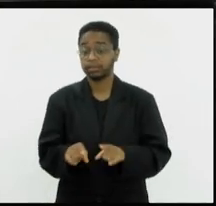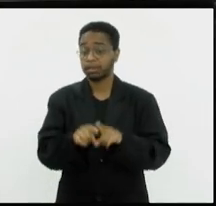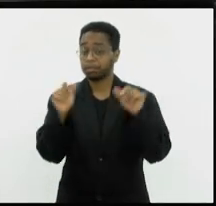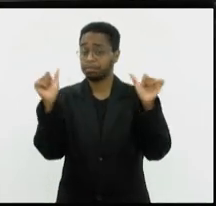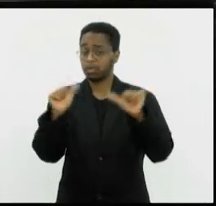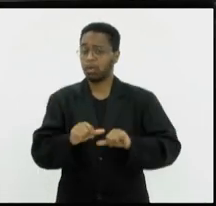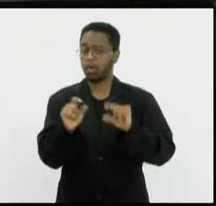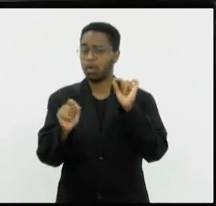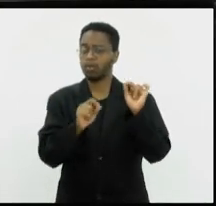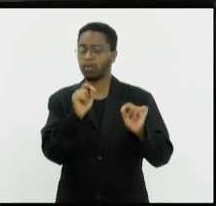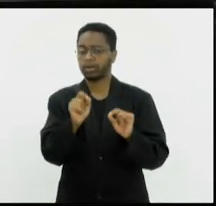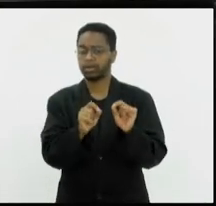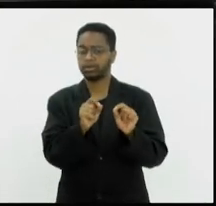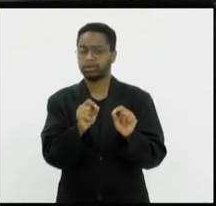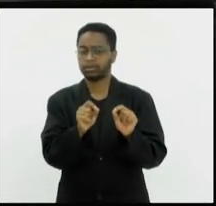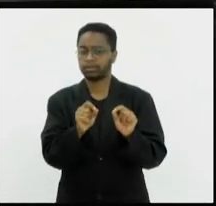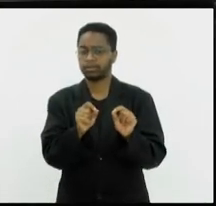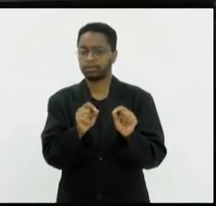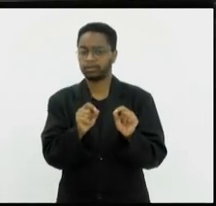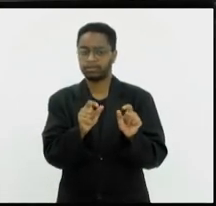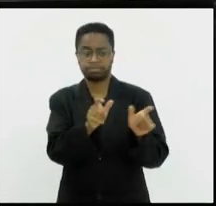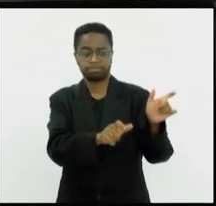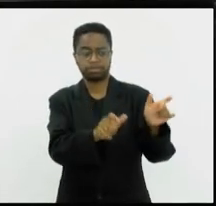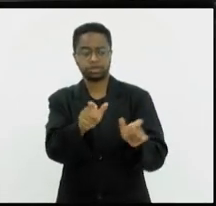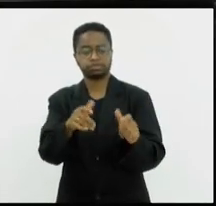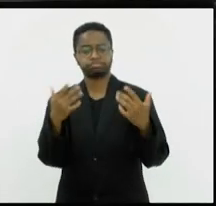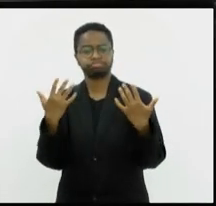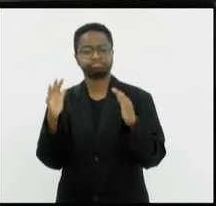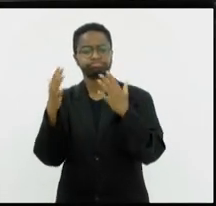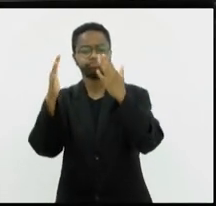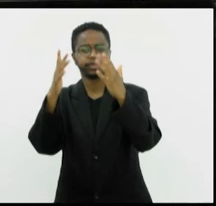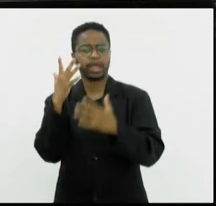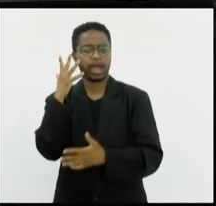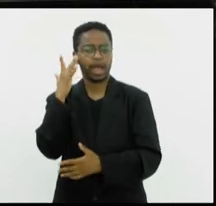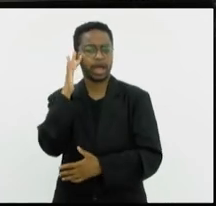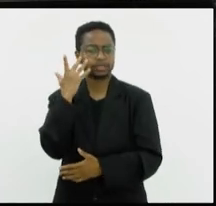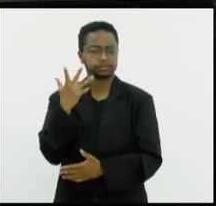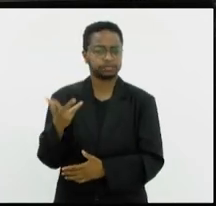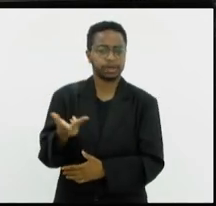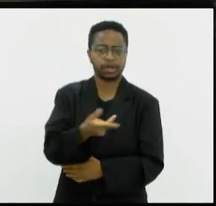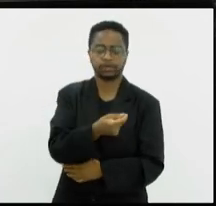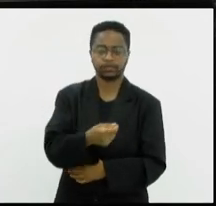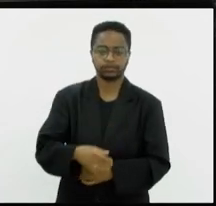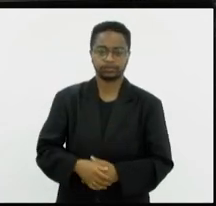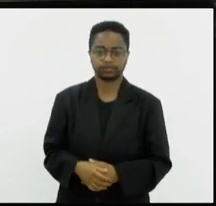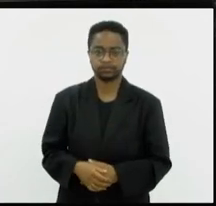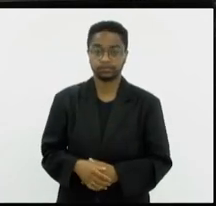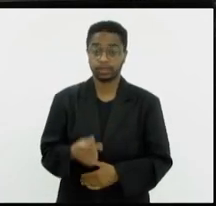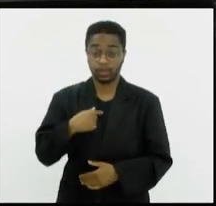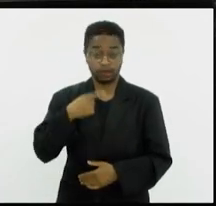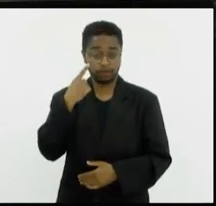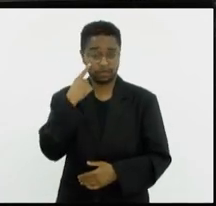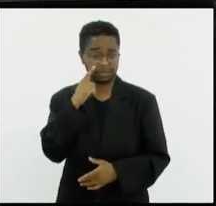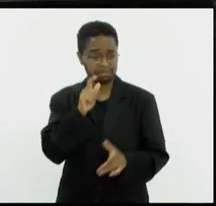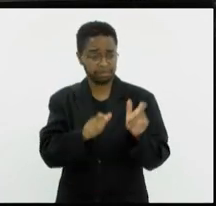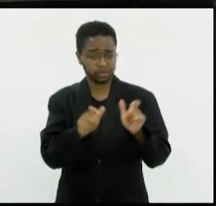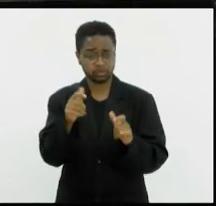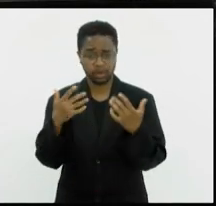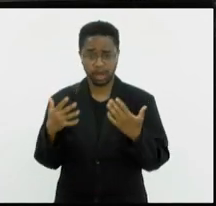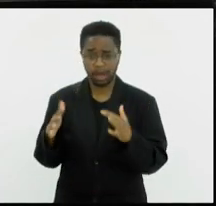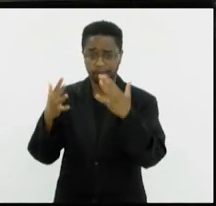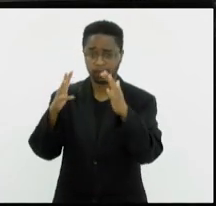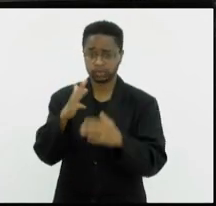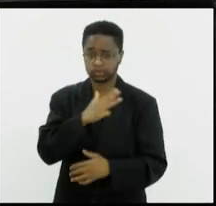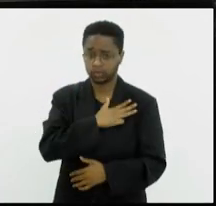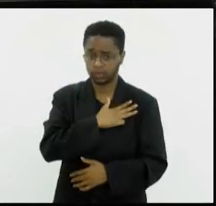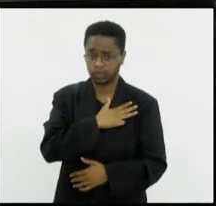os aplausos dos bajul que acham Fantástico quando eu vi todo mundo aplaudindo o